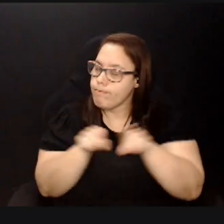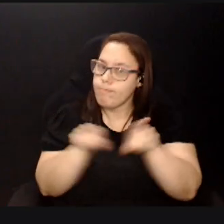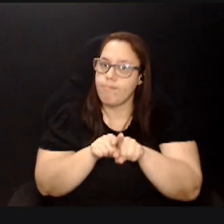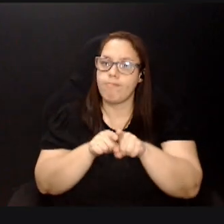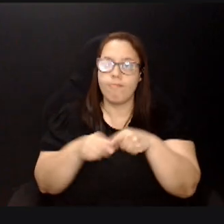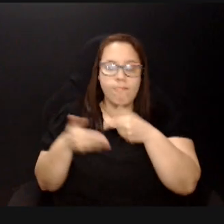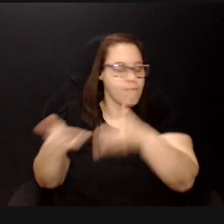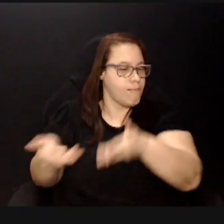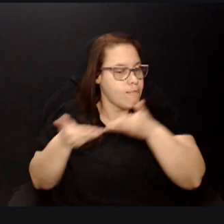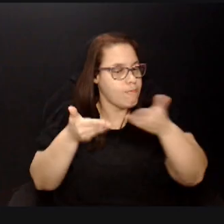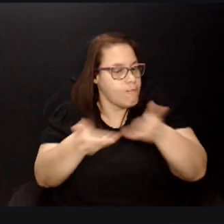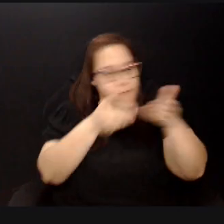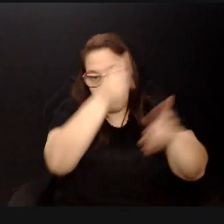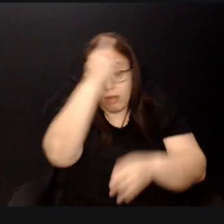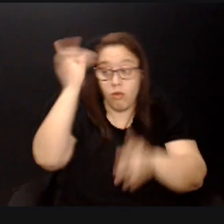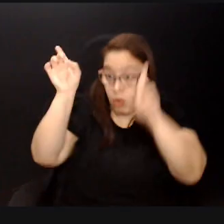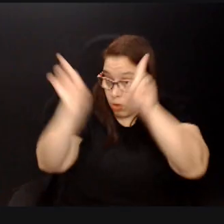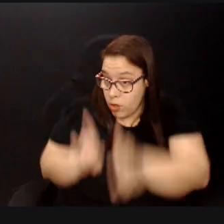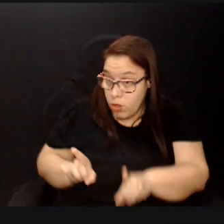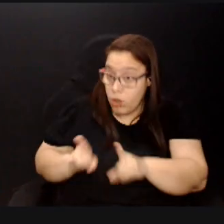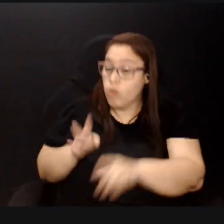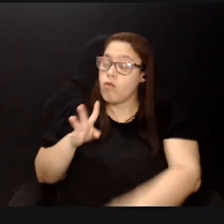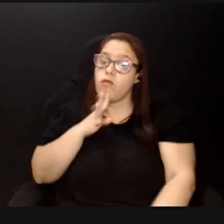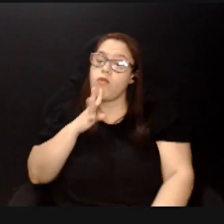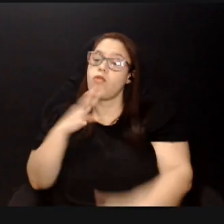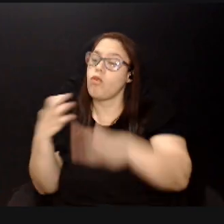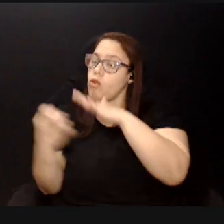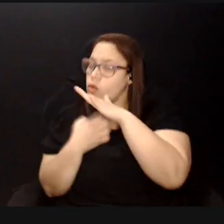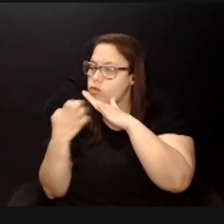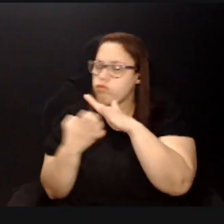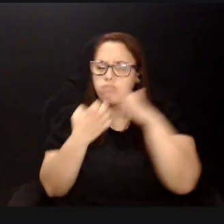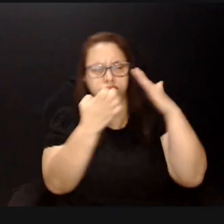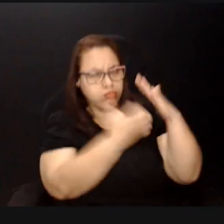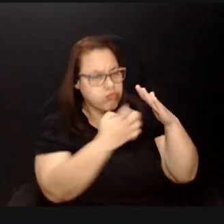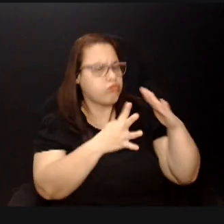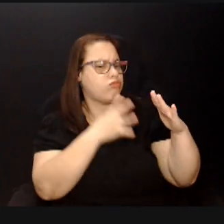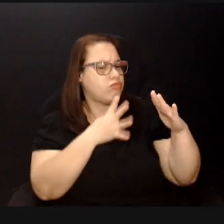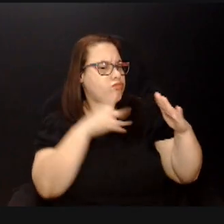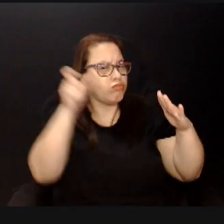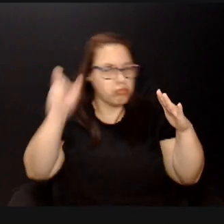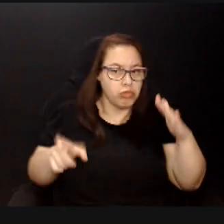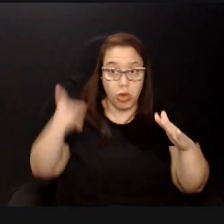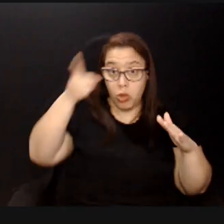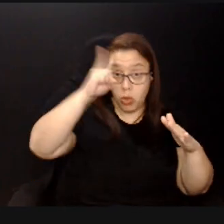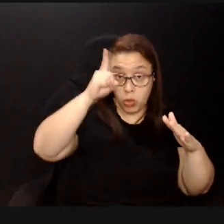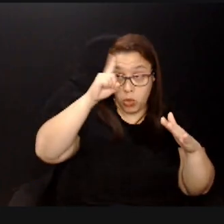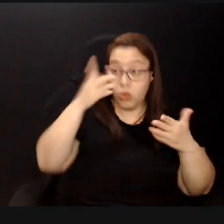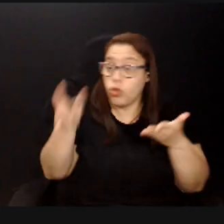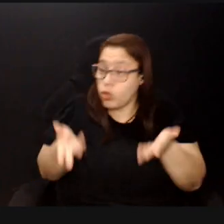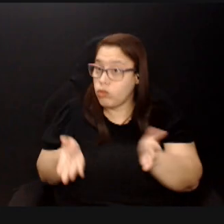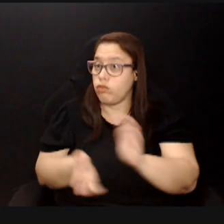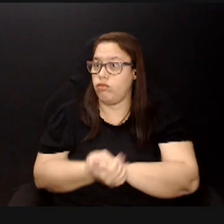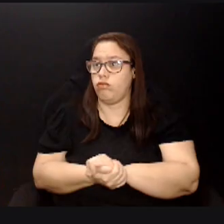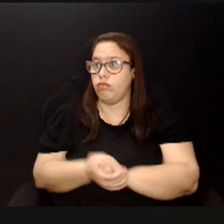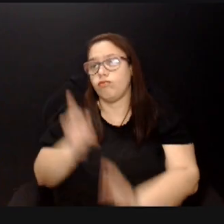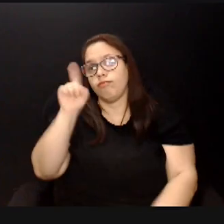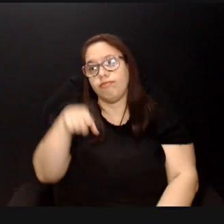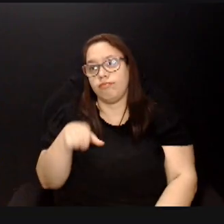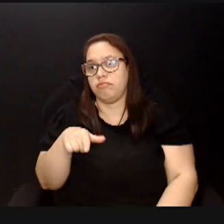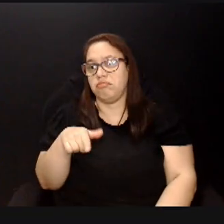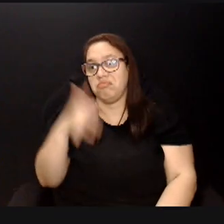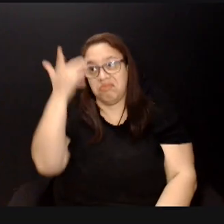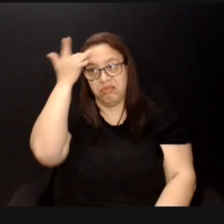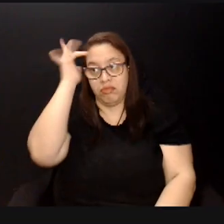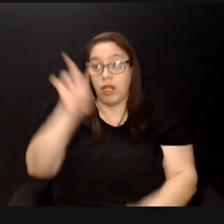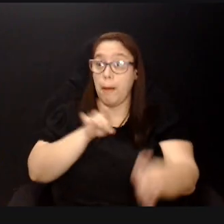a pessoas com deficiências para conhecer as empresas para conhecer o cotidiano também. E é isso, se não sabe,